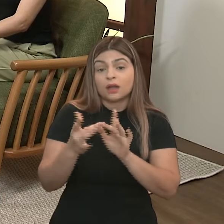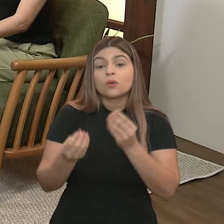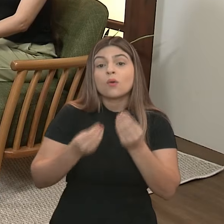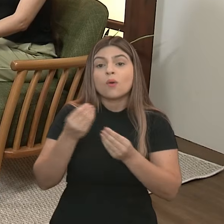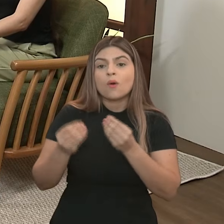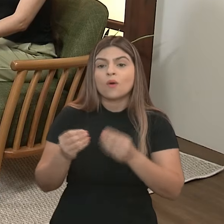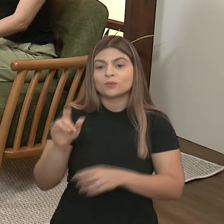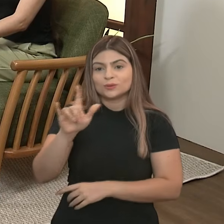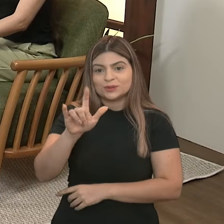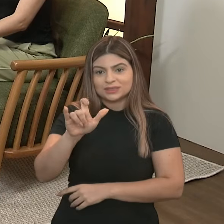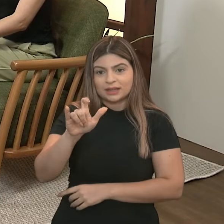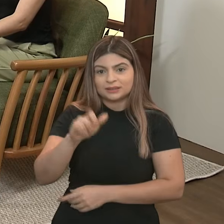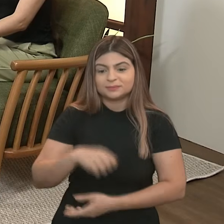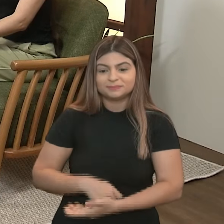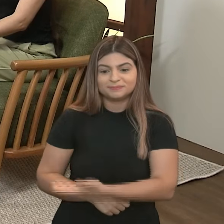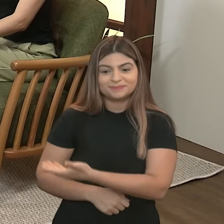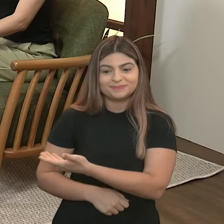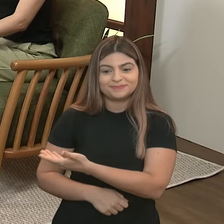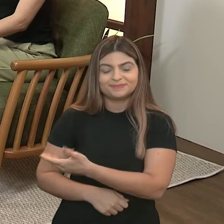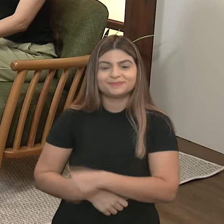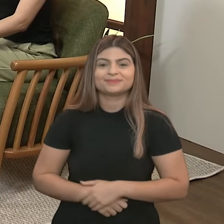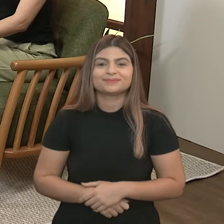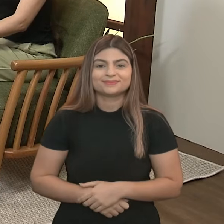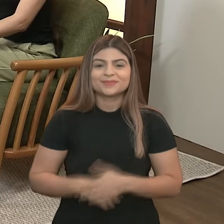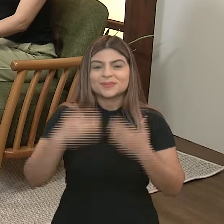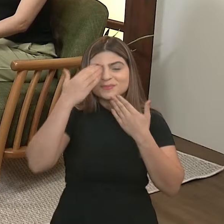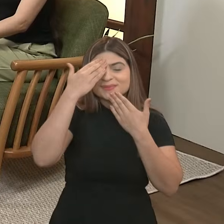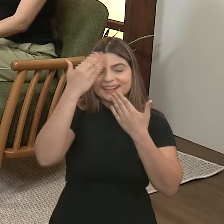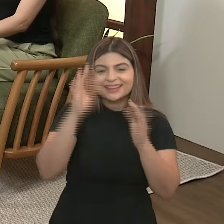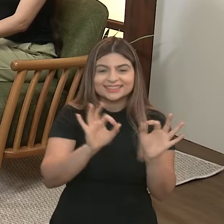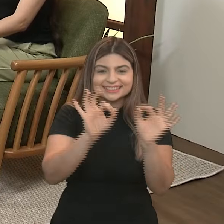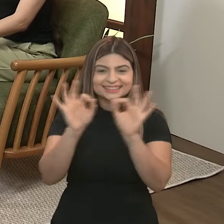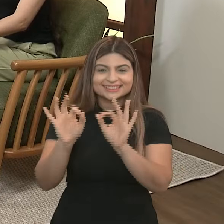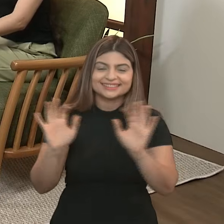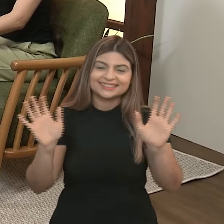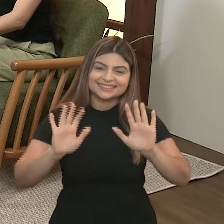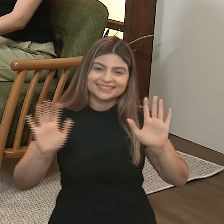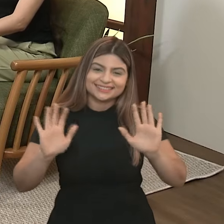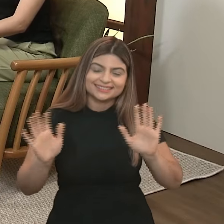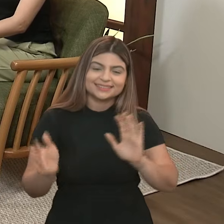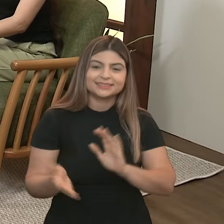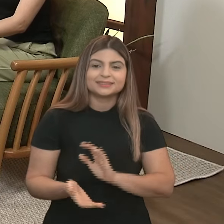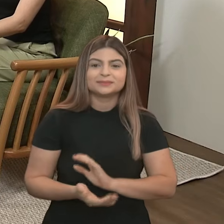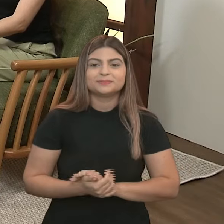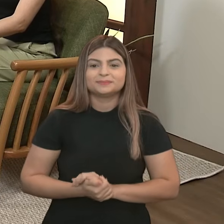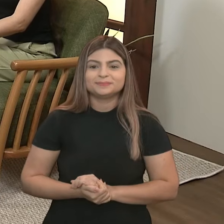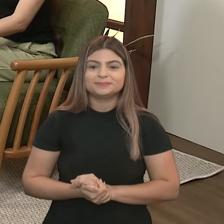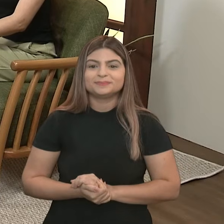Instagram, @TVUFG. Muito obrigado pela companhia. Beijos e até mais.